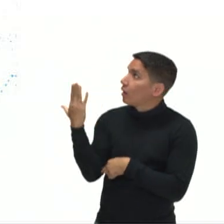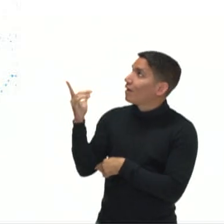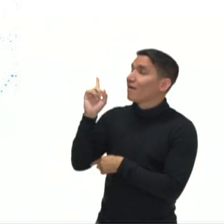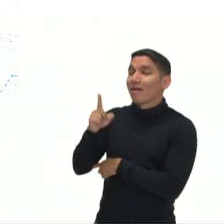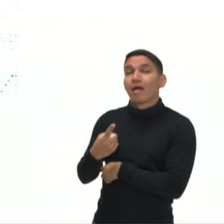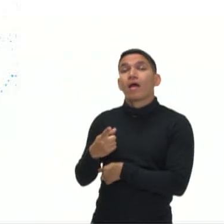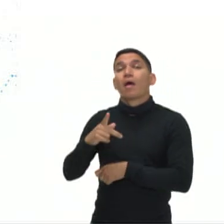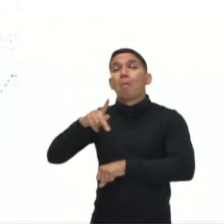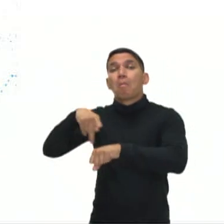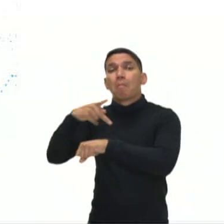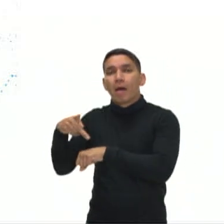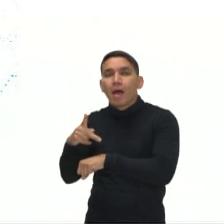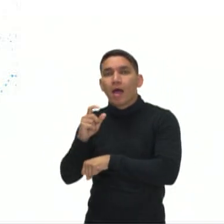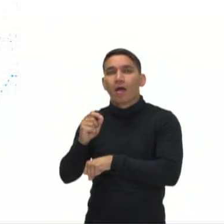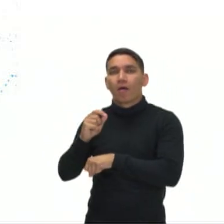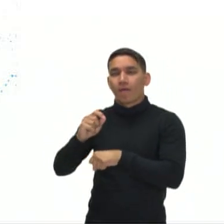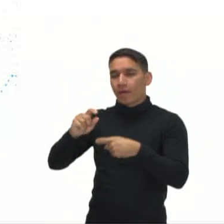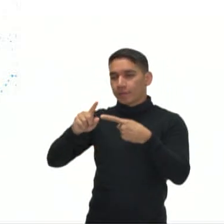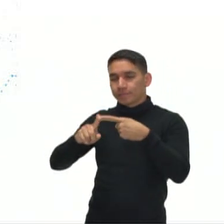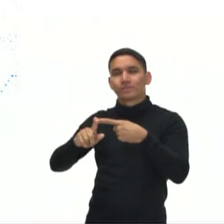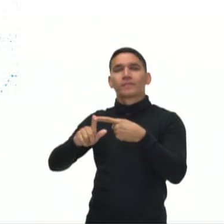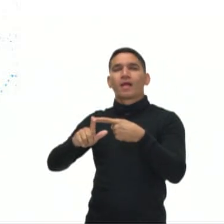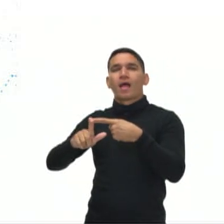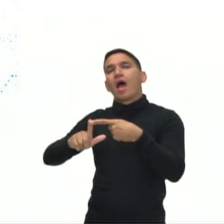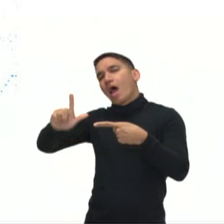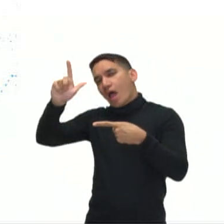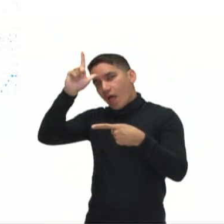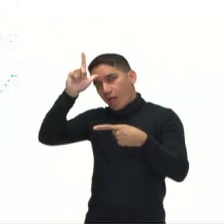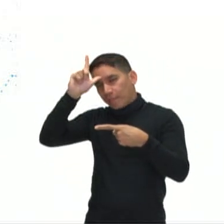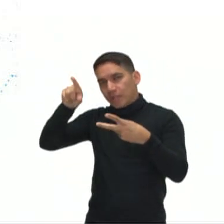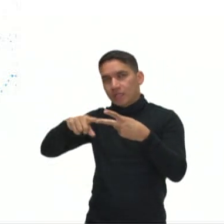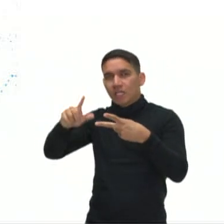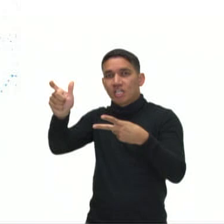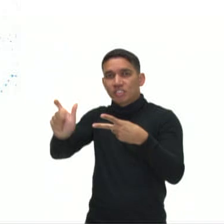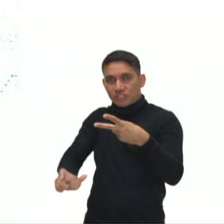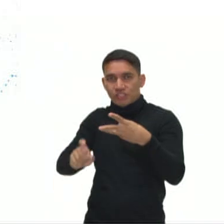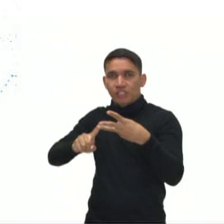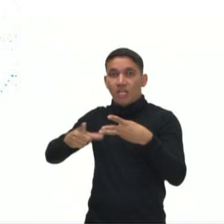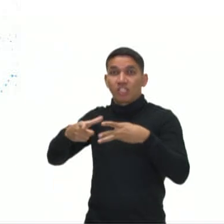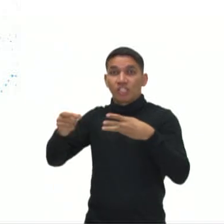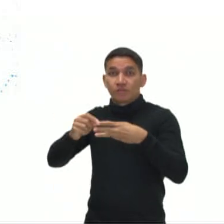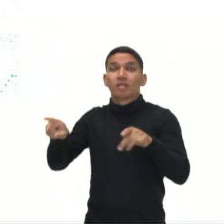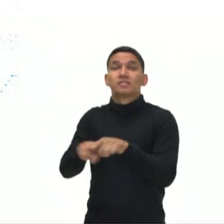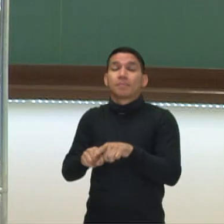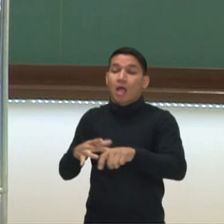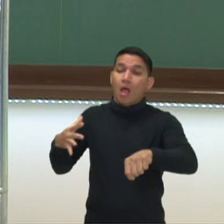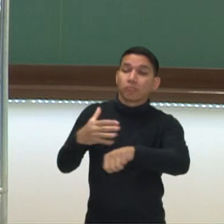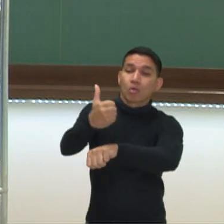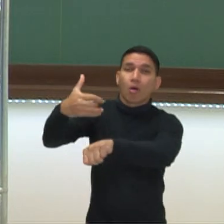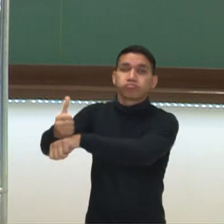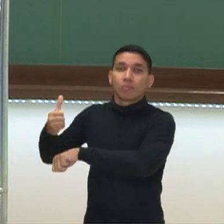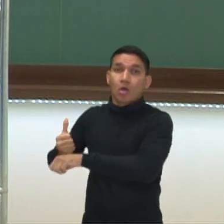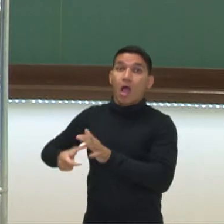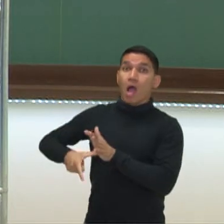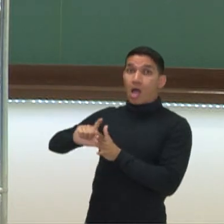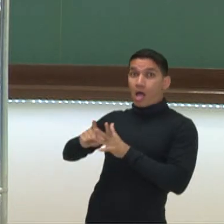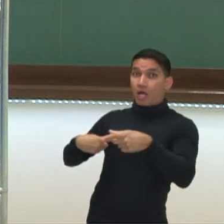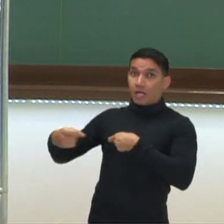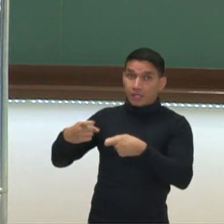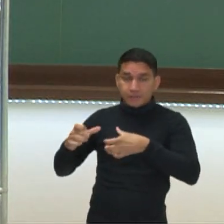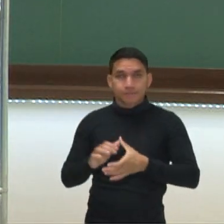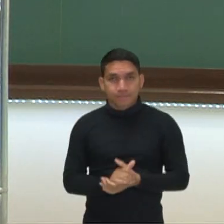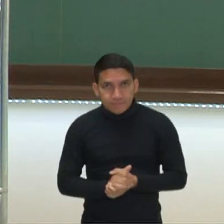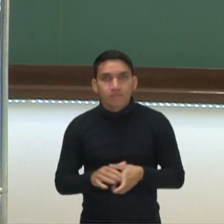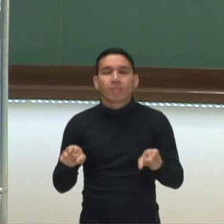do eixo, Alemanha, Itália e Japão e as suas colônias e os territórios que eles haviam conquistado antes da guerra.